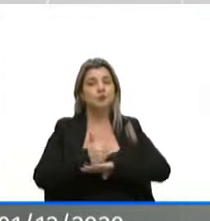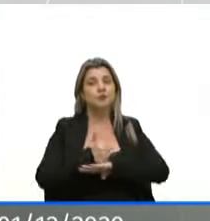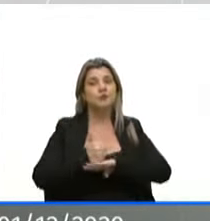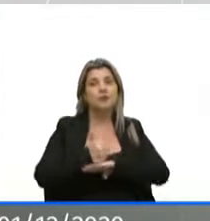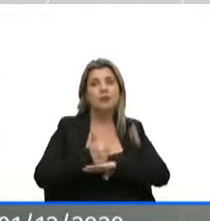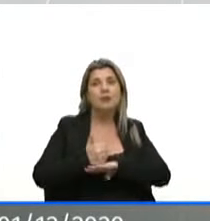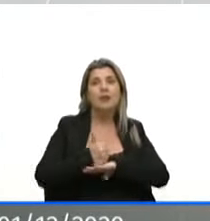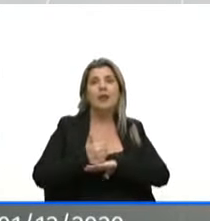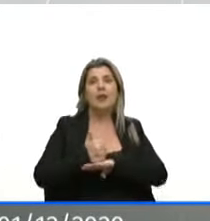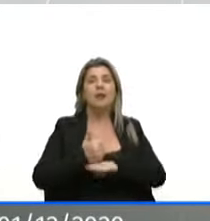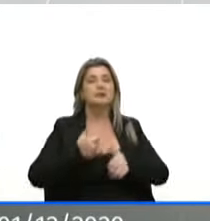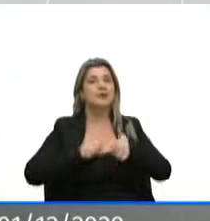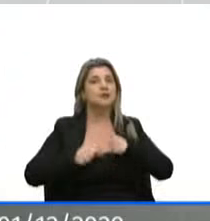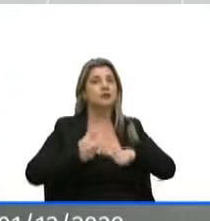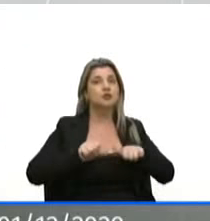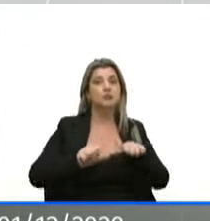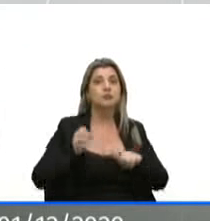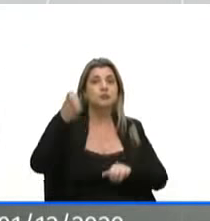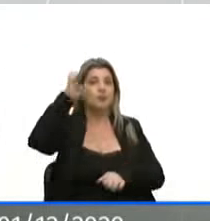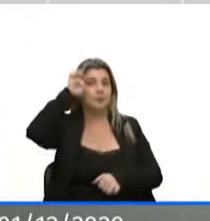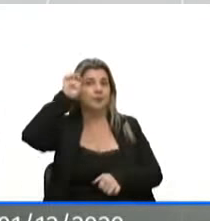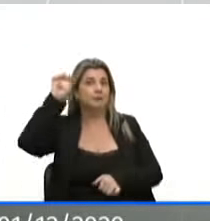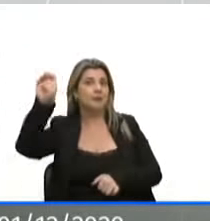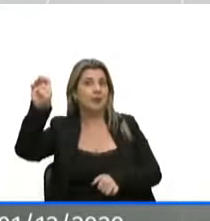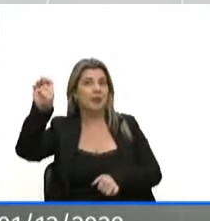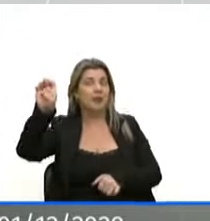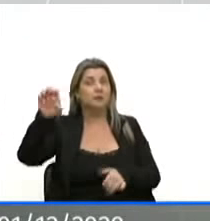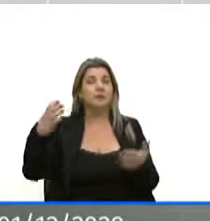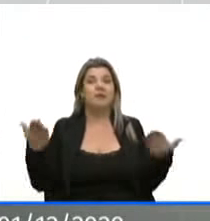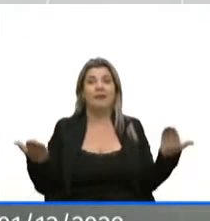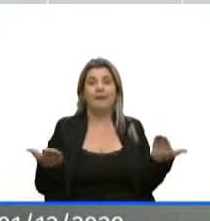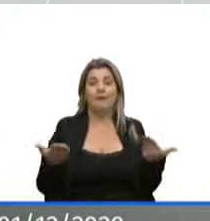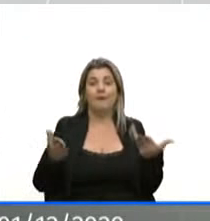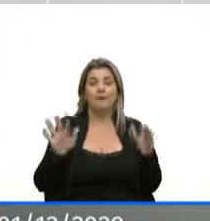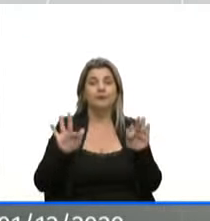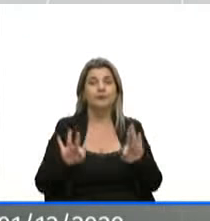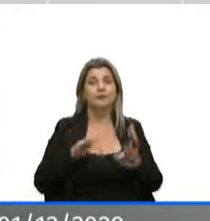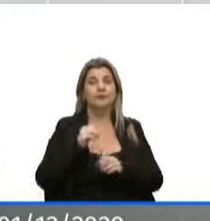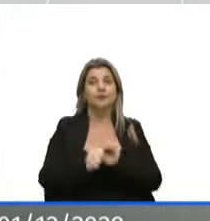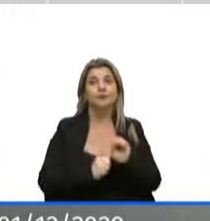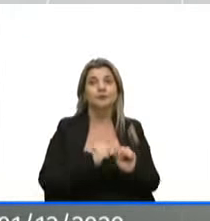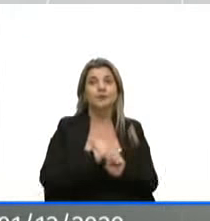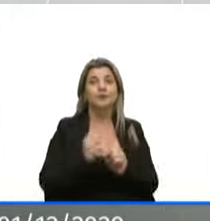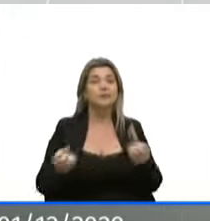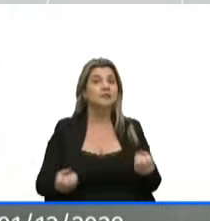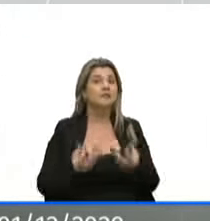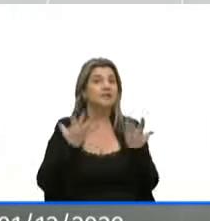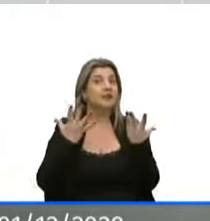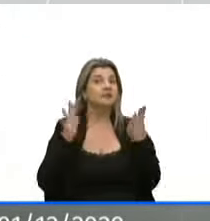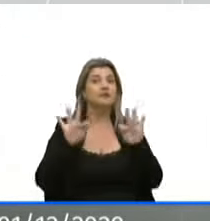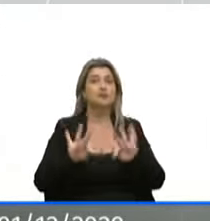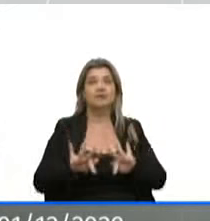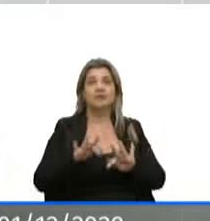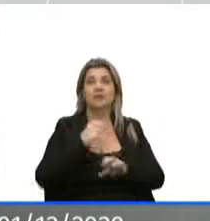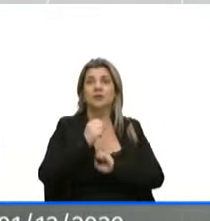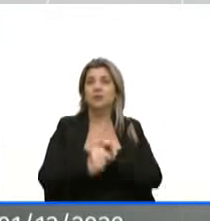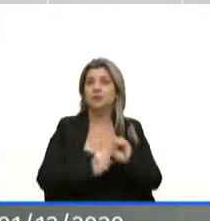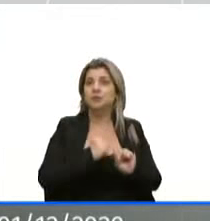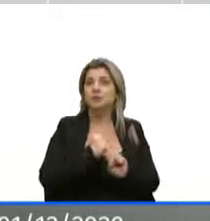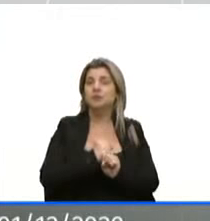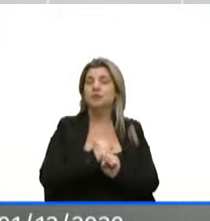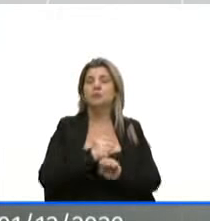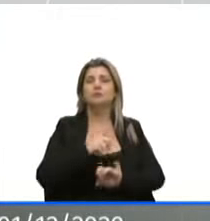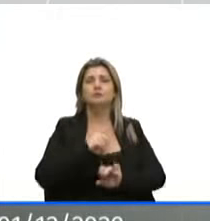eles artistas ou empresários, era que agora, no final do ano, com as festas de fim de ano, pudessem ter um